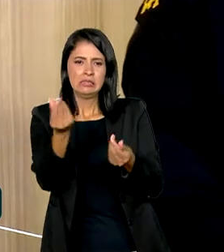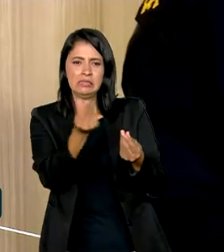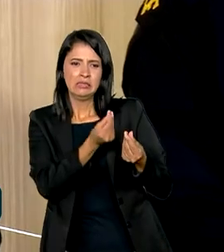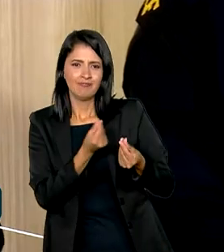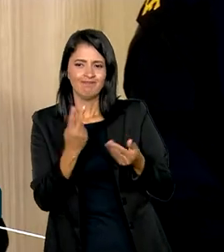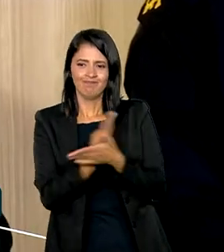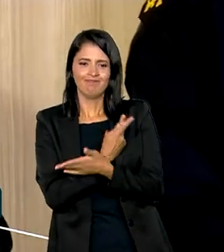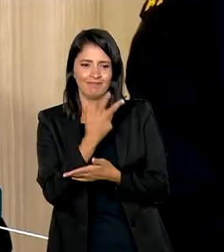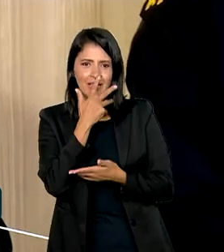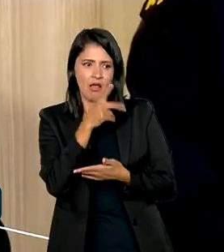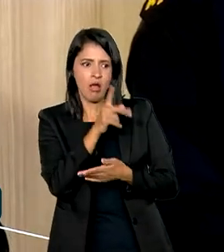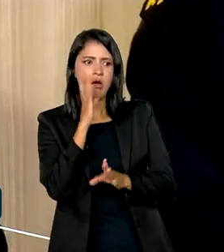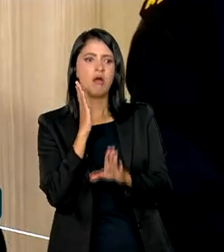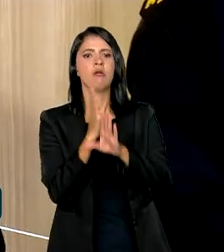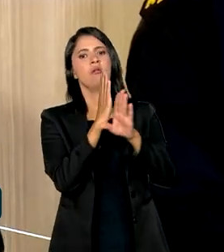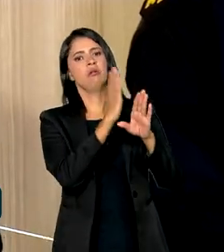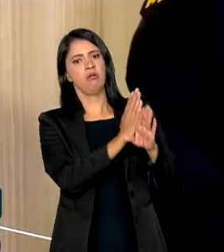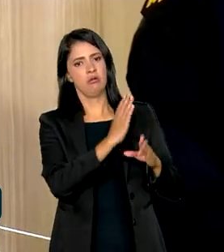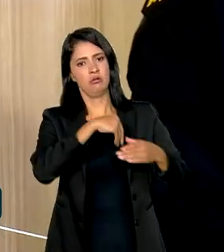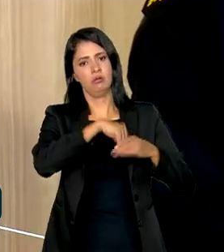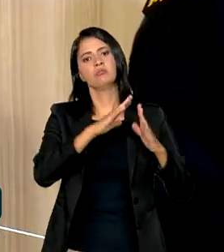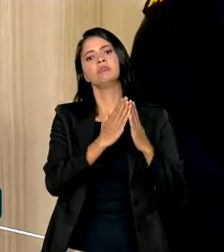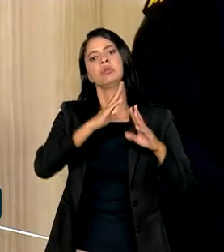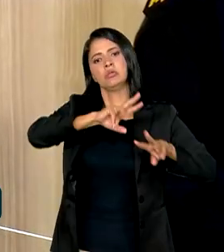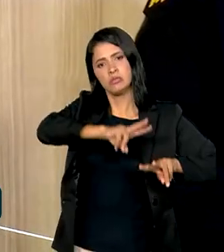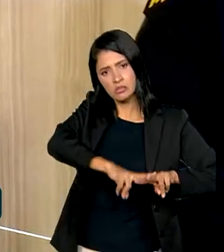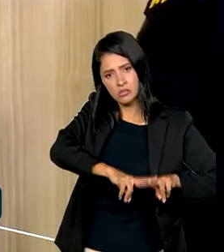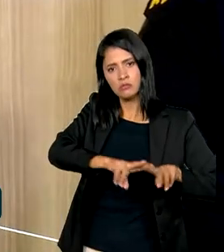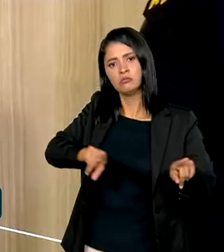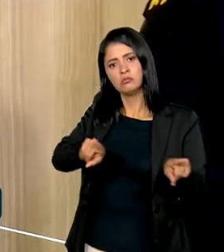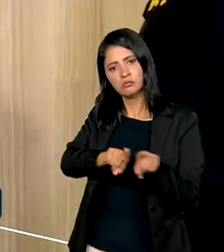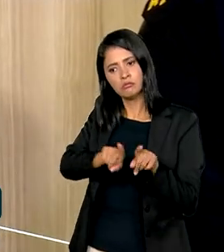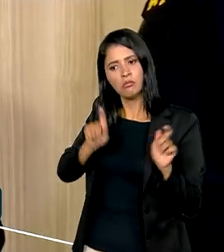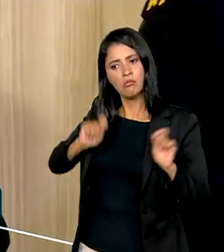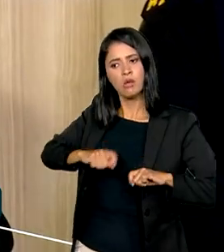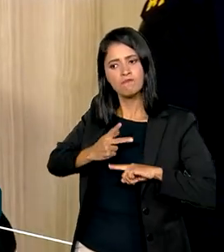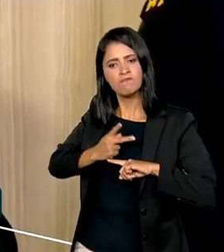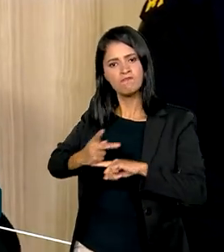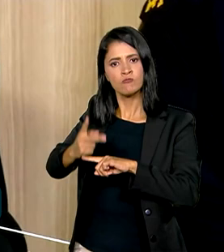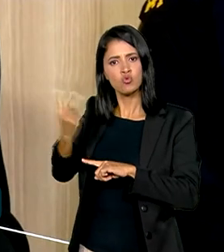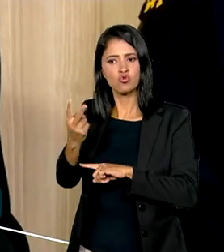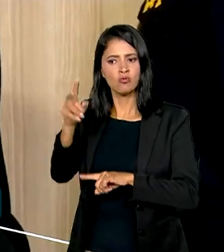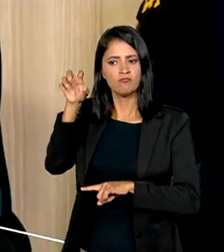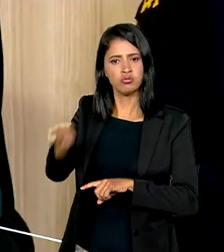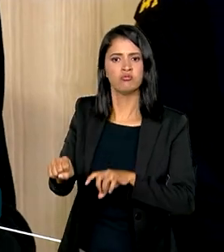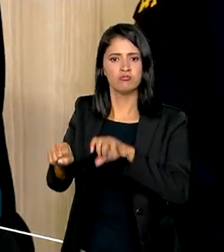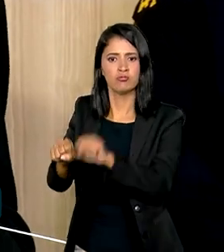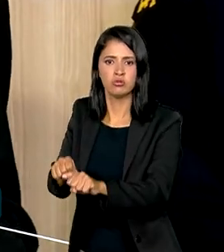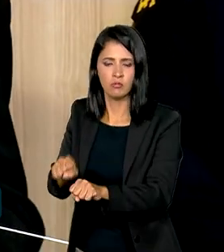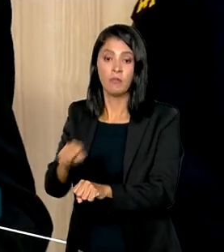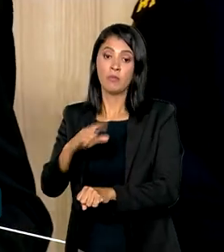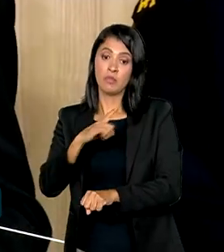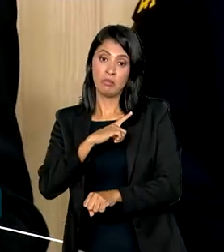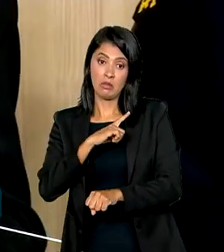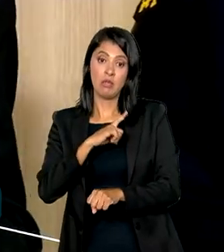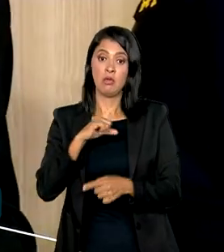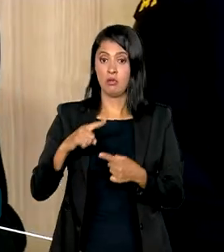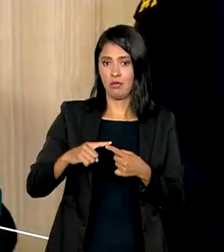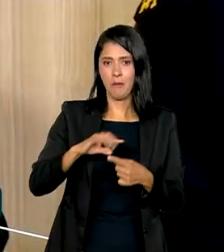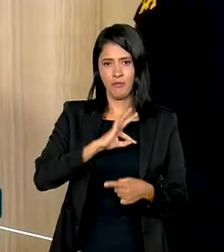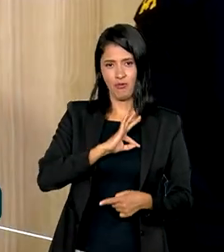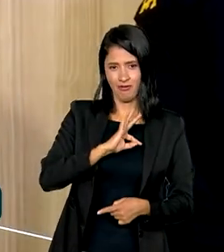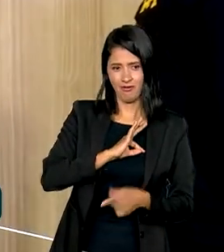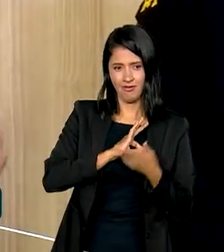as fragilidades que foram encontradas no presídio, mas também a busca dos foragidos. Então nós temos não apenas a